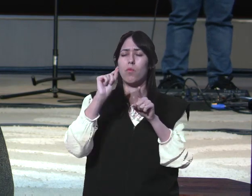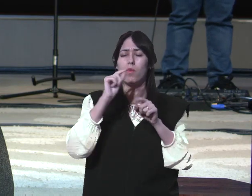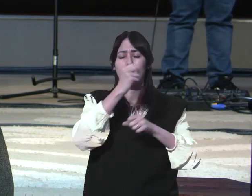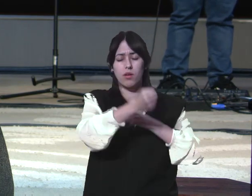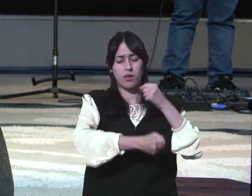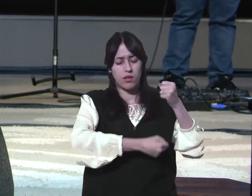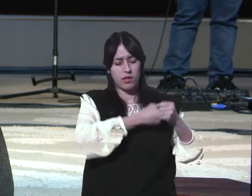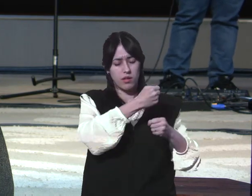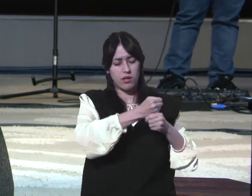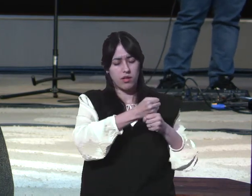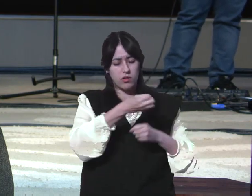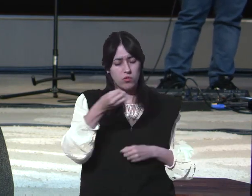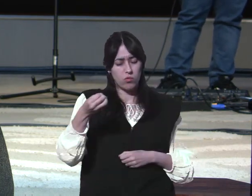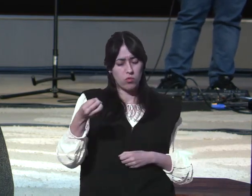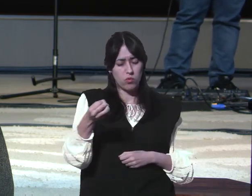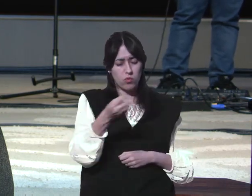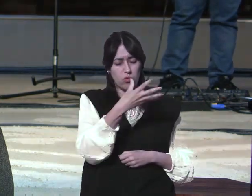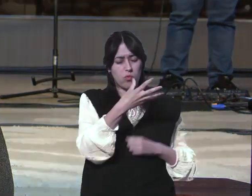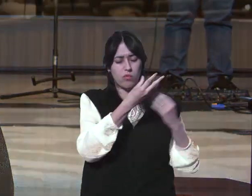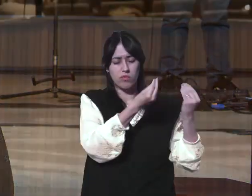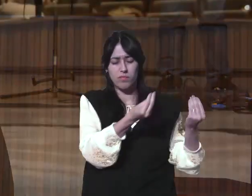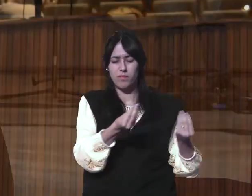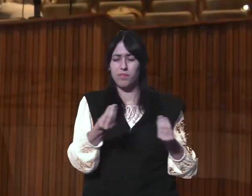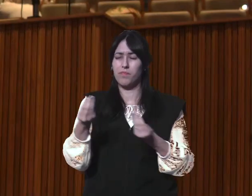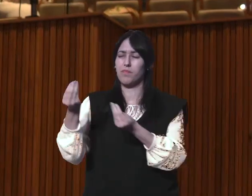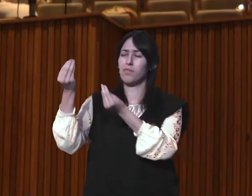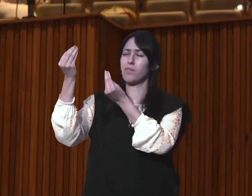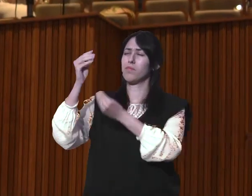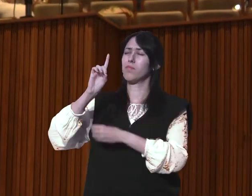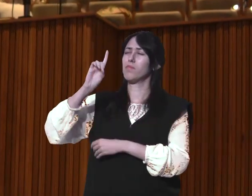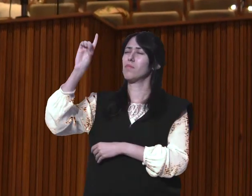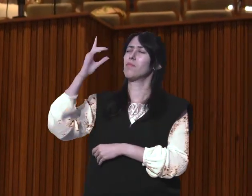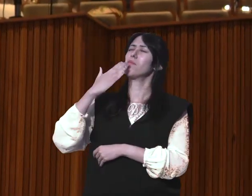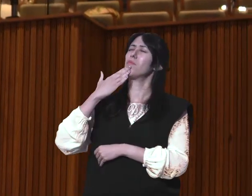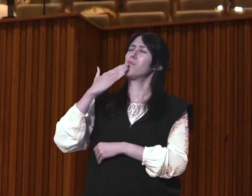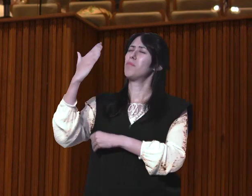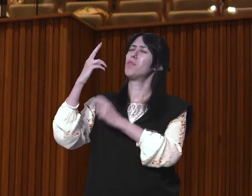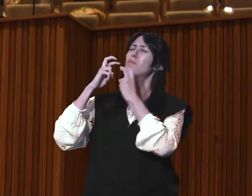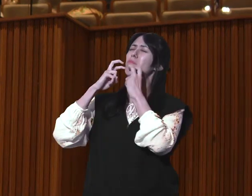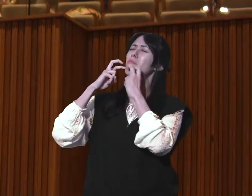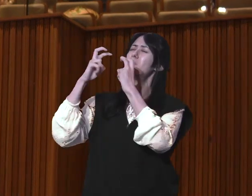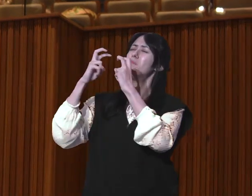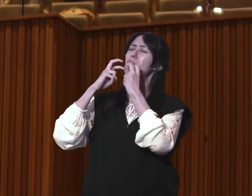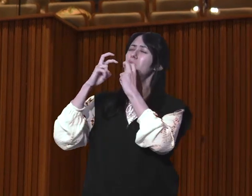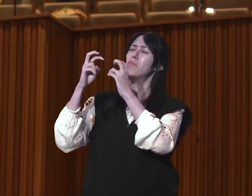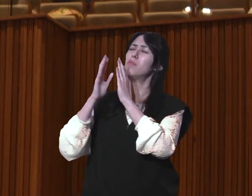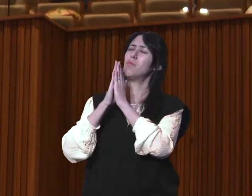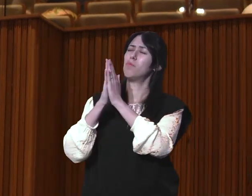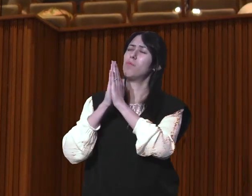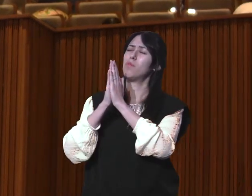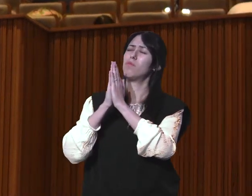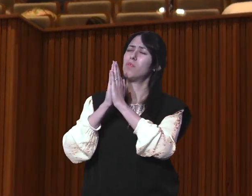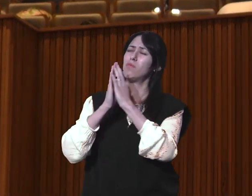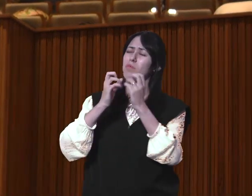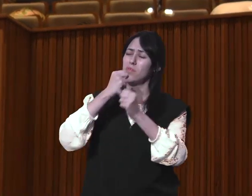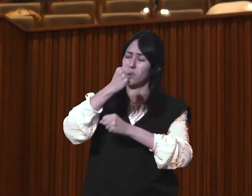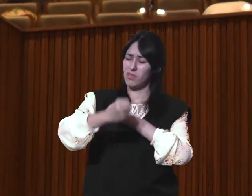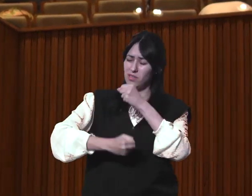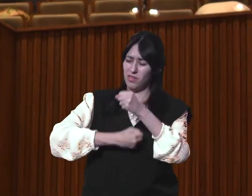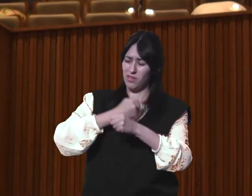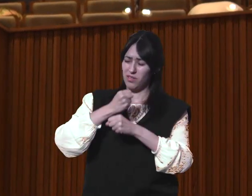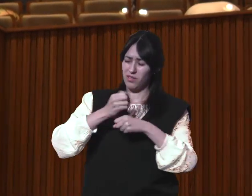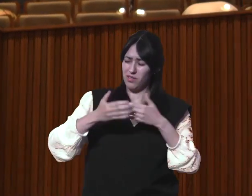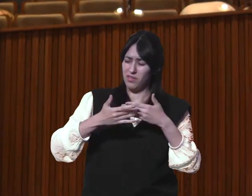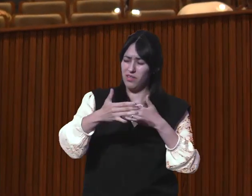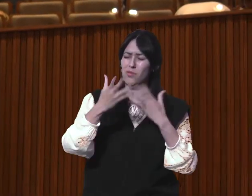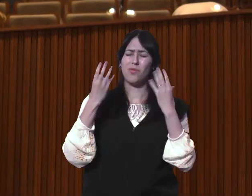entra, pedindo ao Senhor, suplicando ao Senhor, que seja realmente um ano de muitas alegrias,